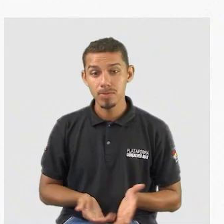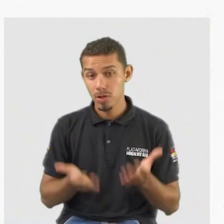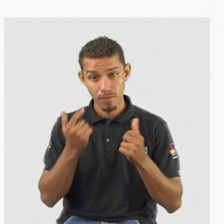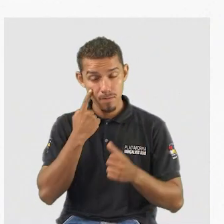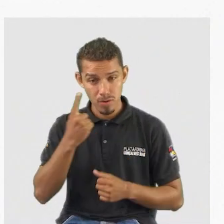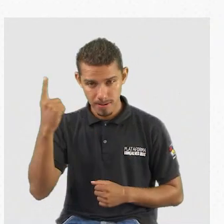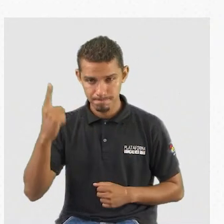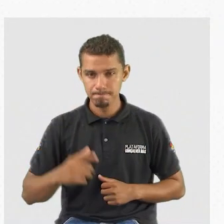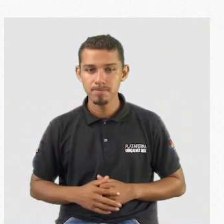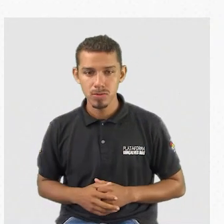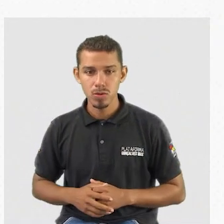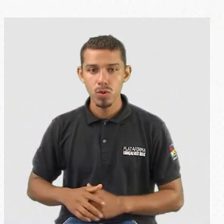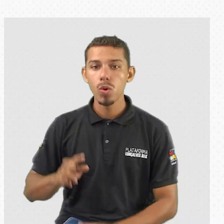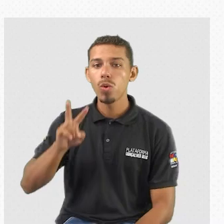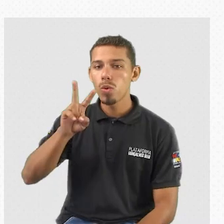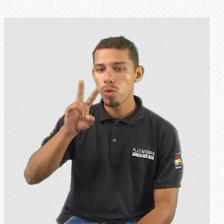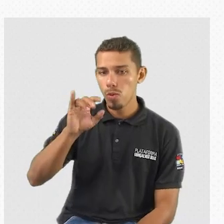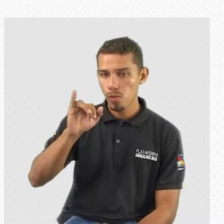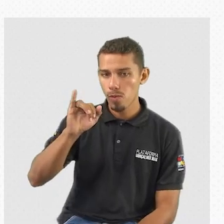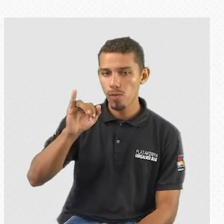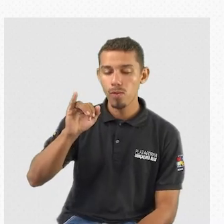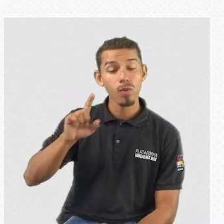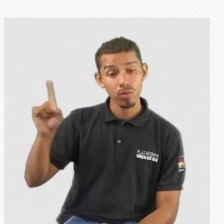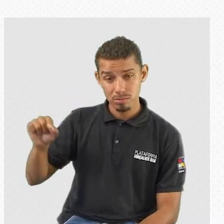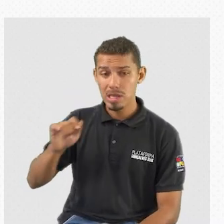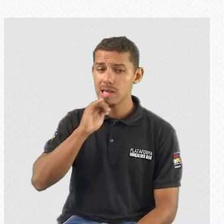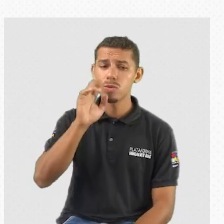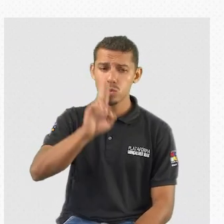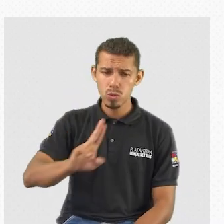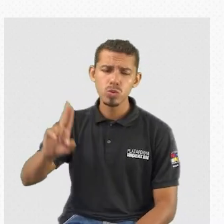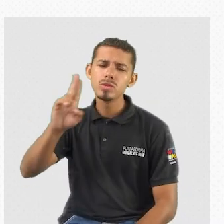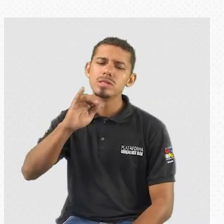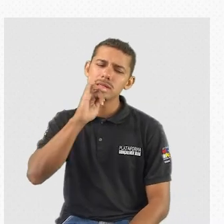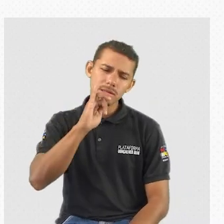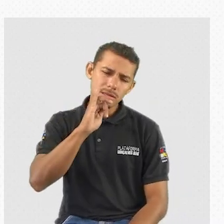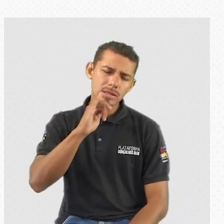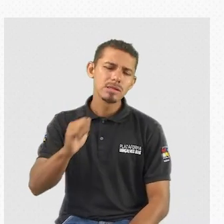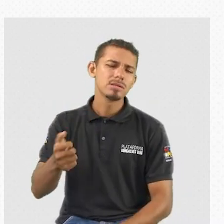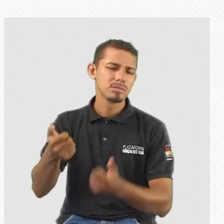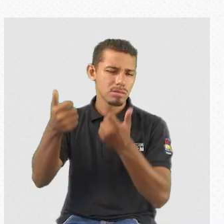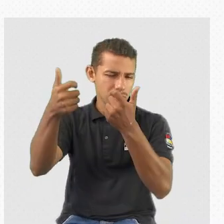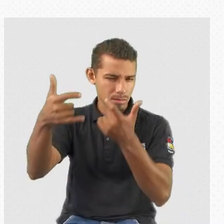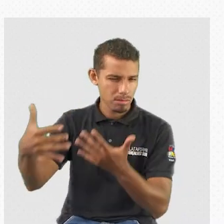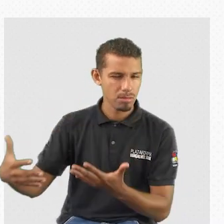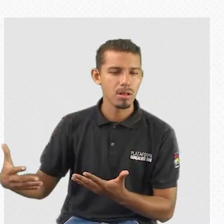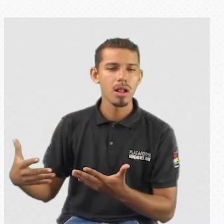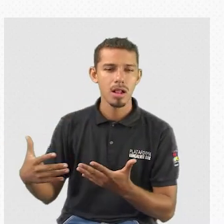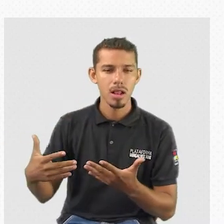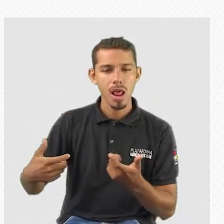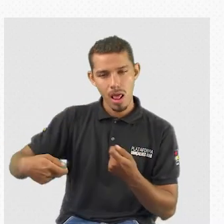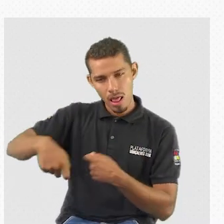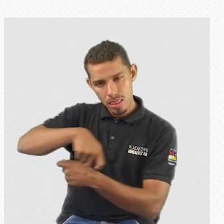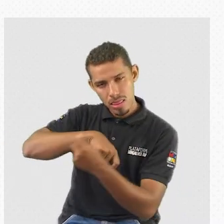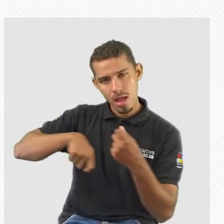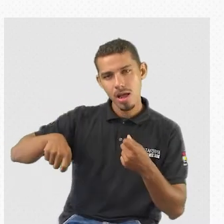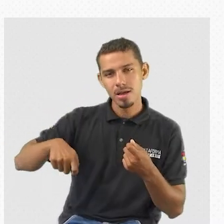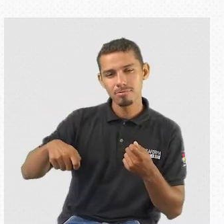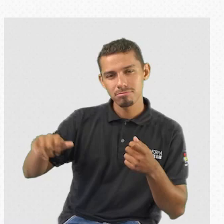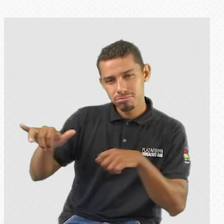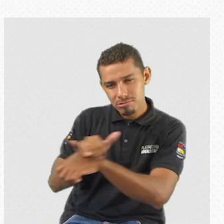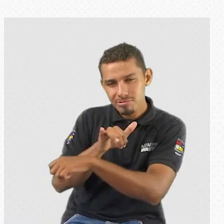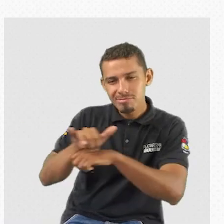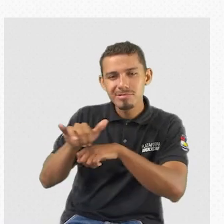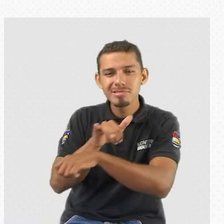lá. O Wittgenstein, ele se utiliza de um conceito para explicar, né? Ele vai chamar de jogos de linguagem. Olha só, isso